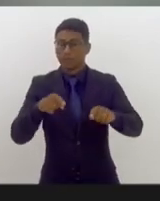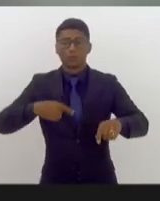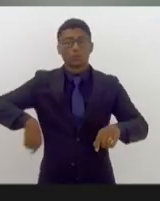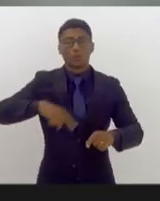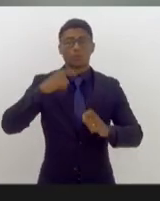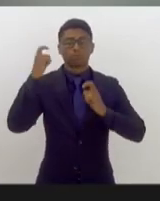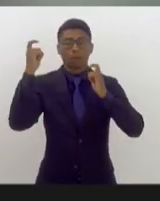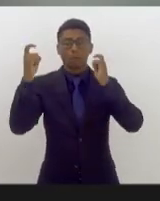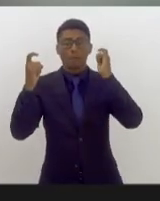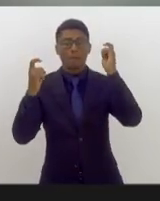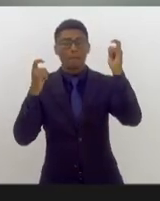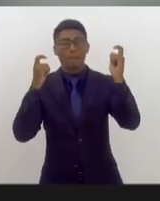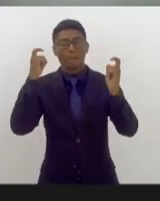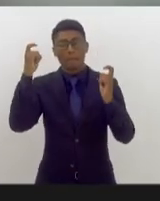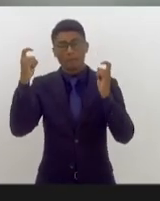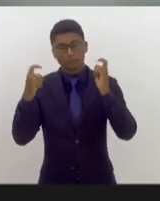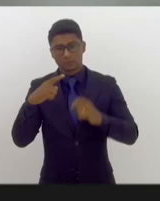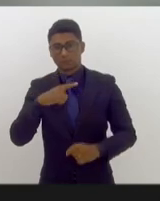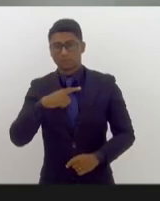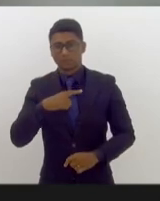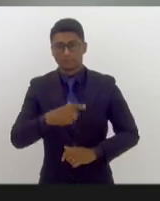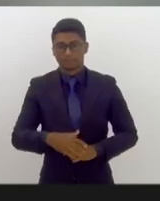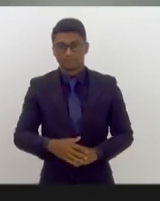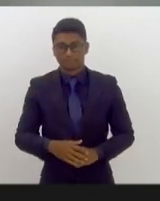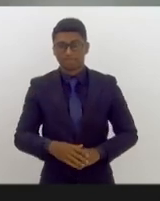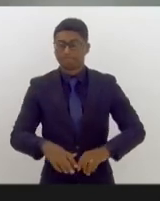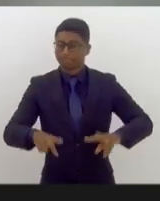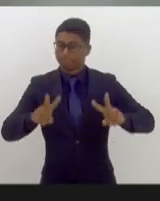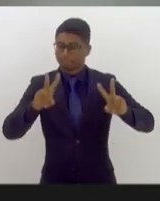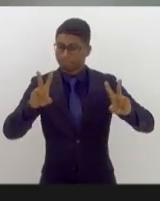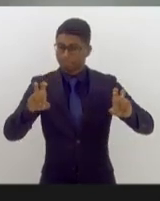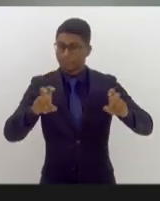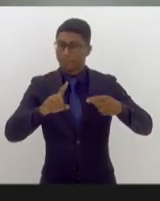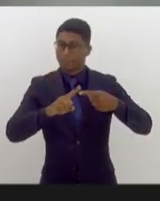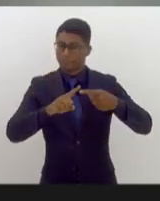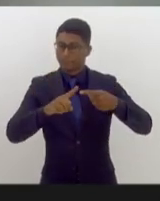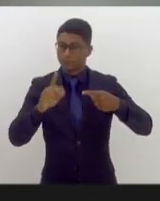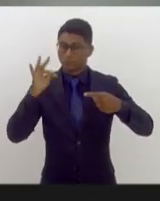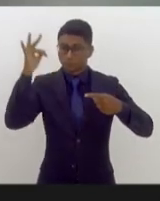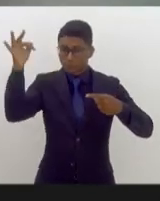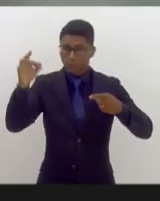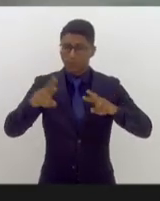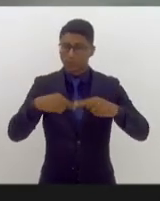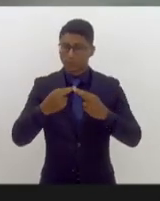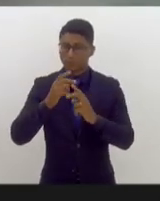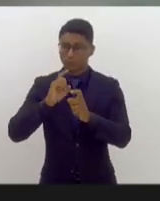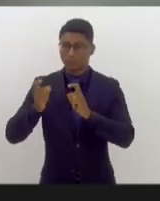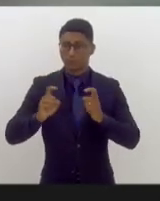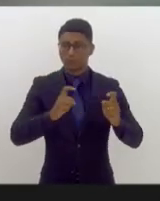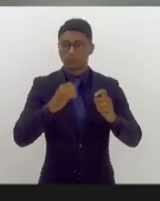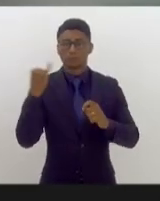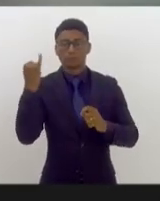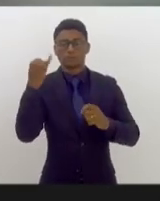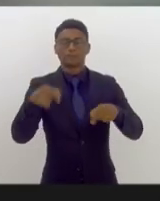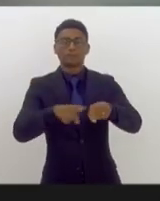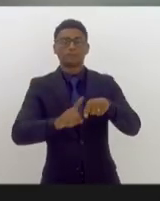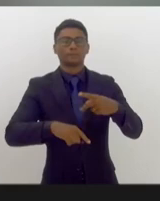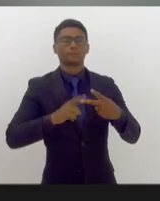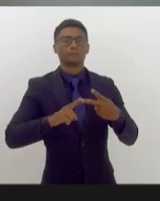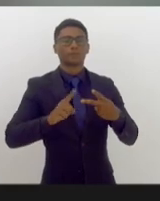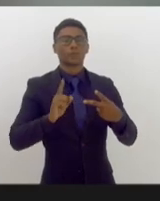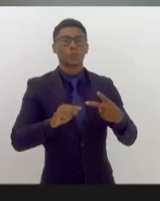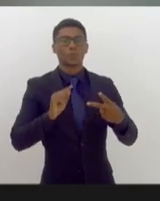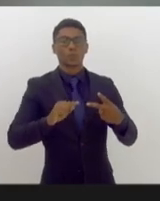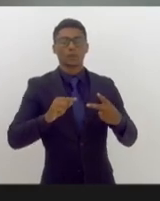pontuar esse tema, né, para as discussões futuras, e também a educação especial, né, no estado do Rio de